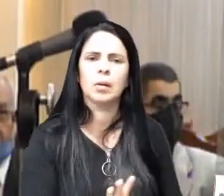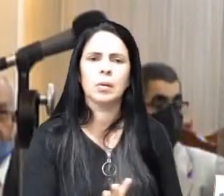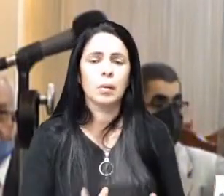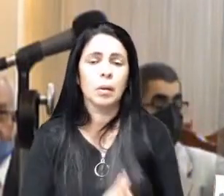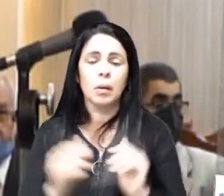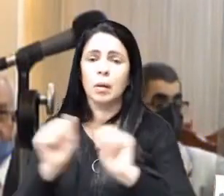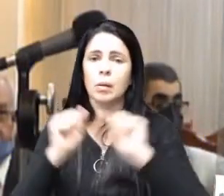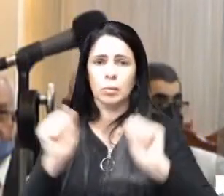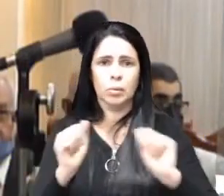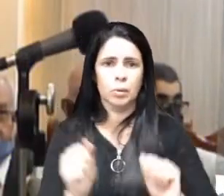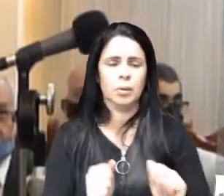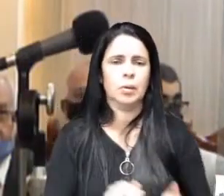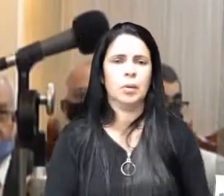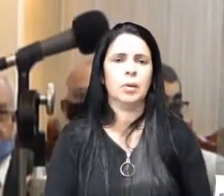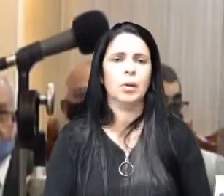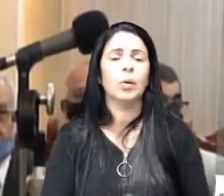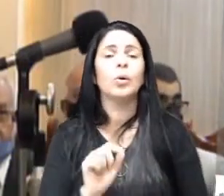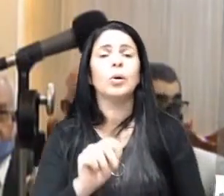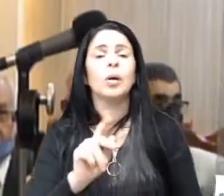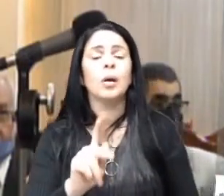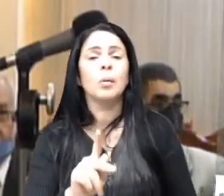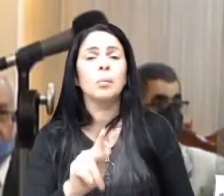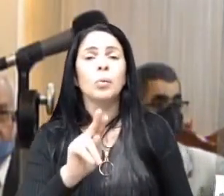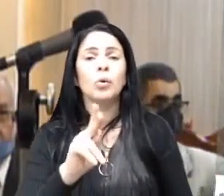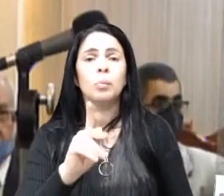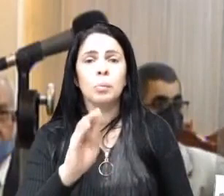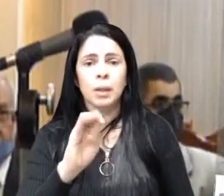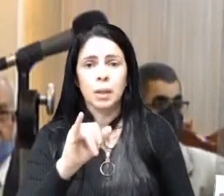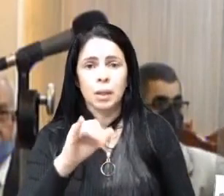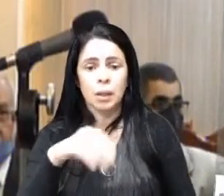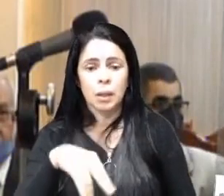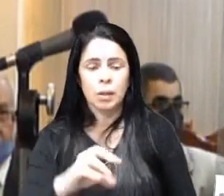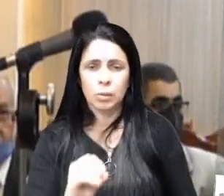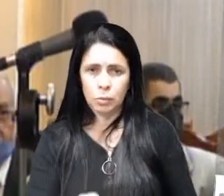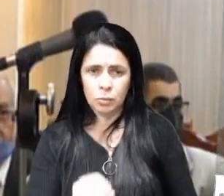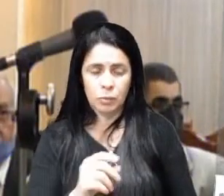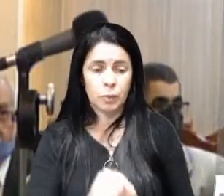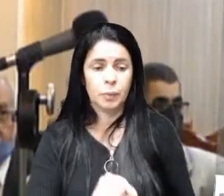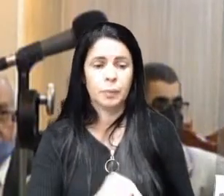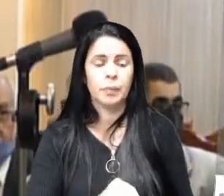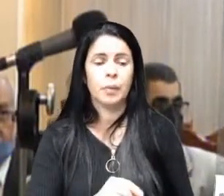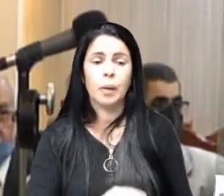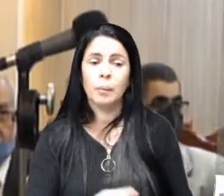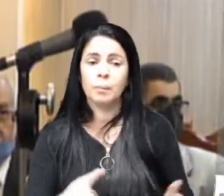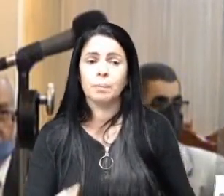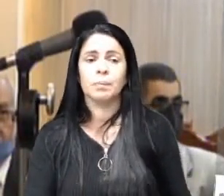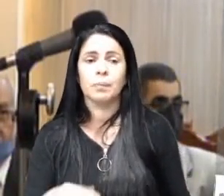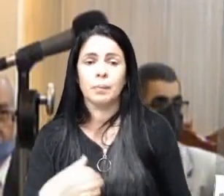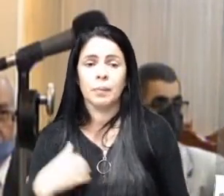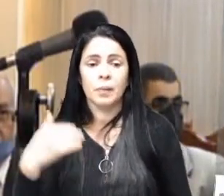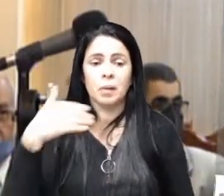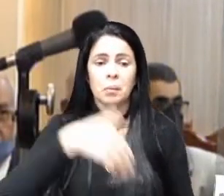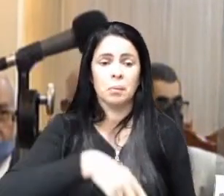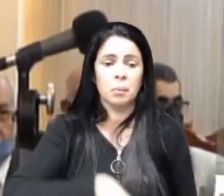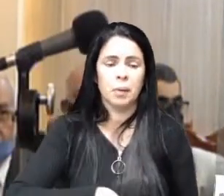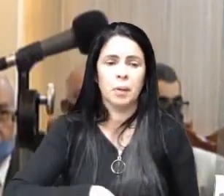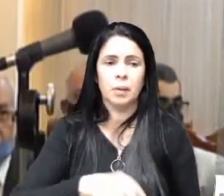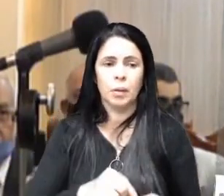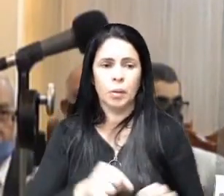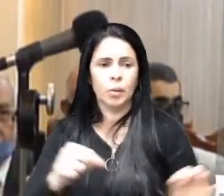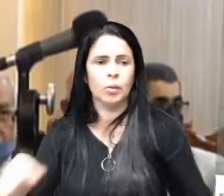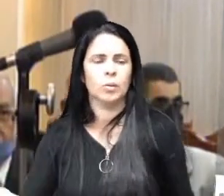Aleluia! O que é que o publicano faz? Porém, ele estando em pé de longe, nem ainda levantava os